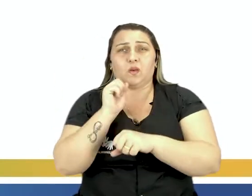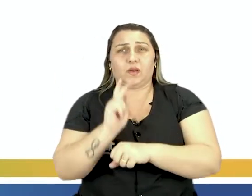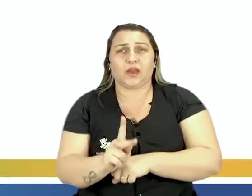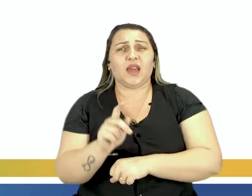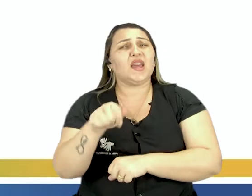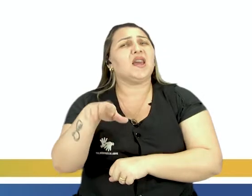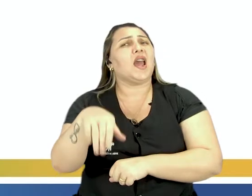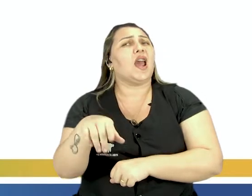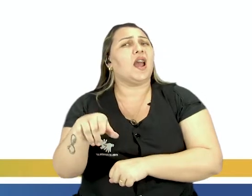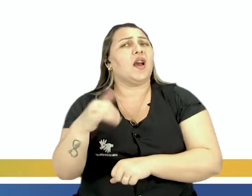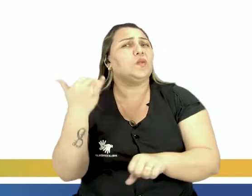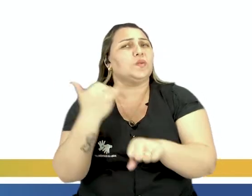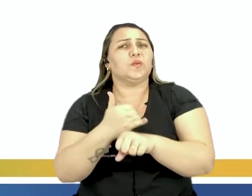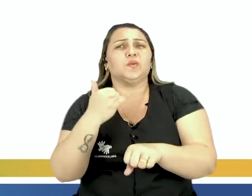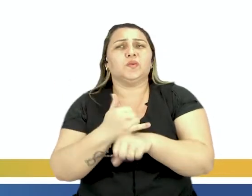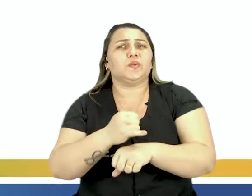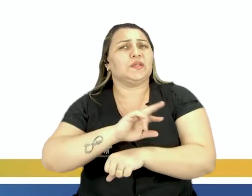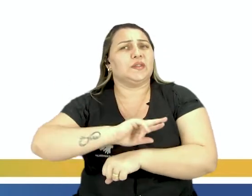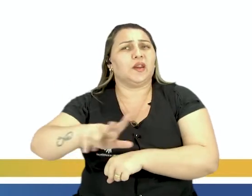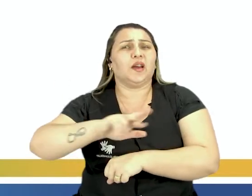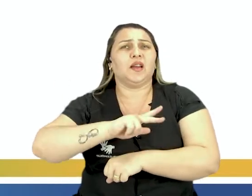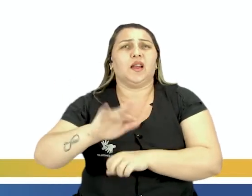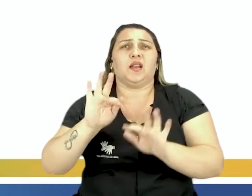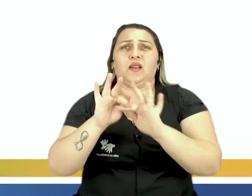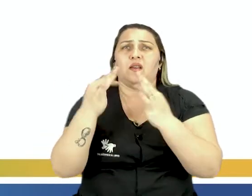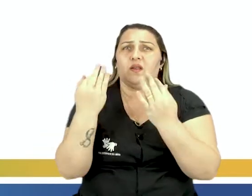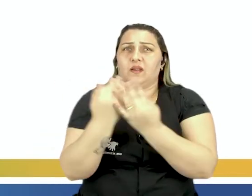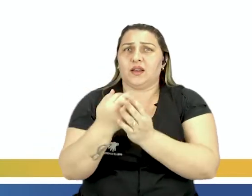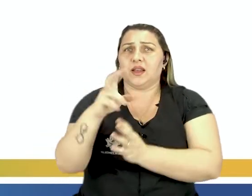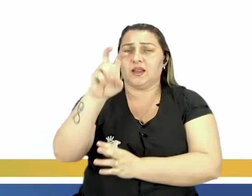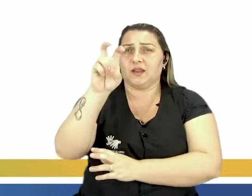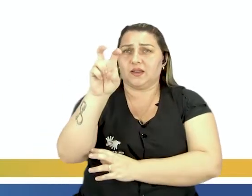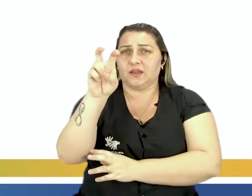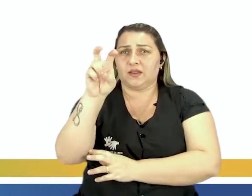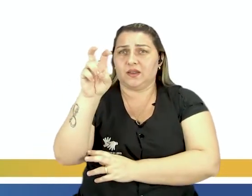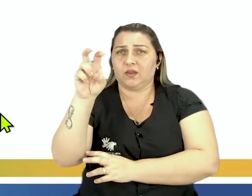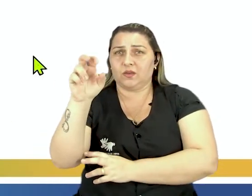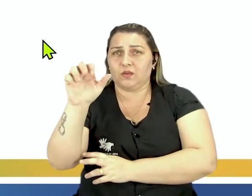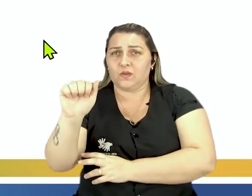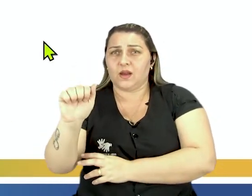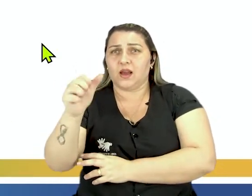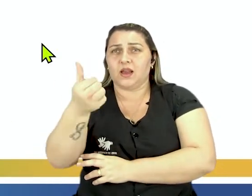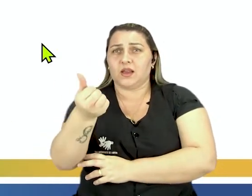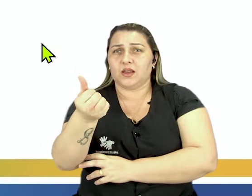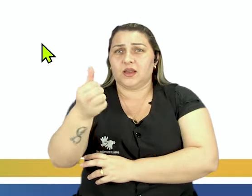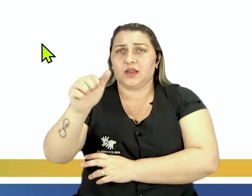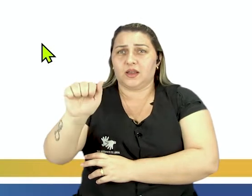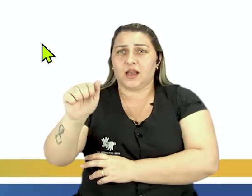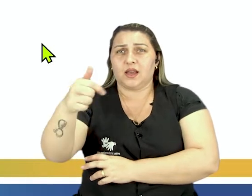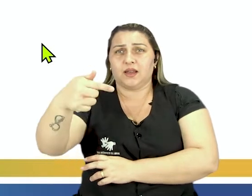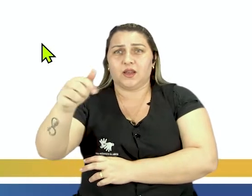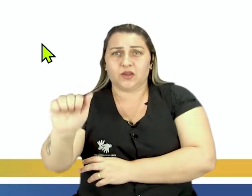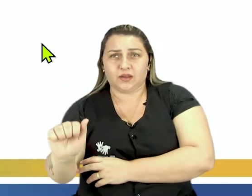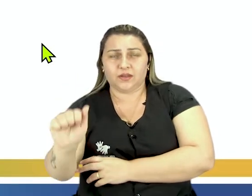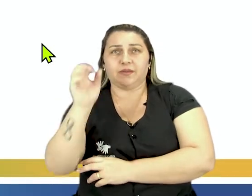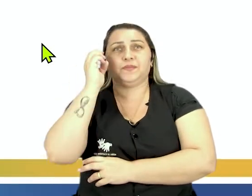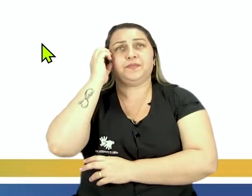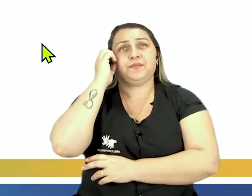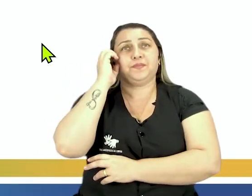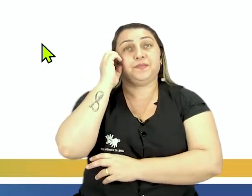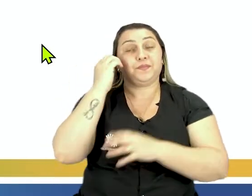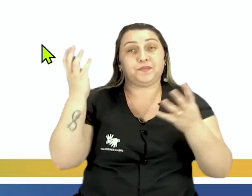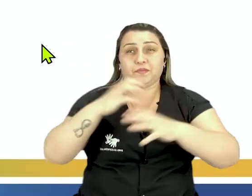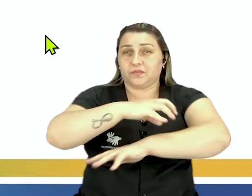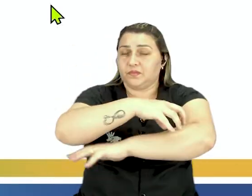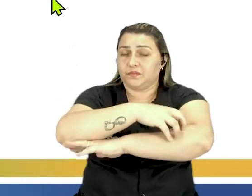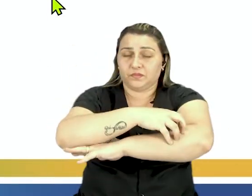quem são os não metais? Geralmente são os da família 5A, 6A e 7A. Agora a